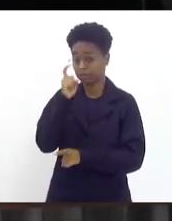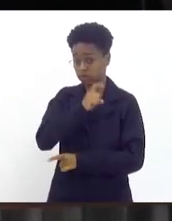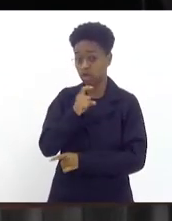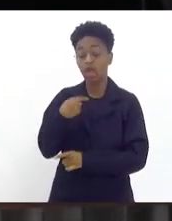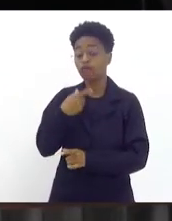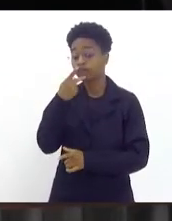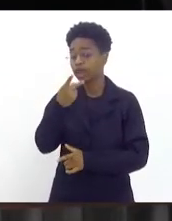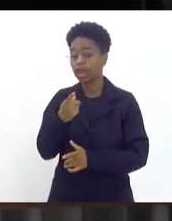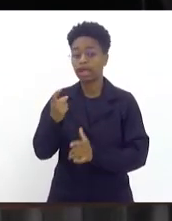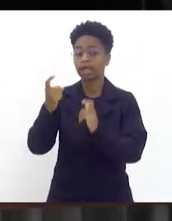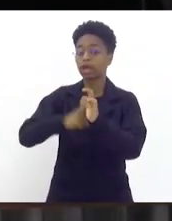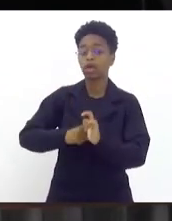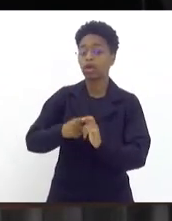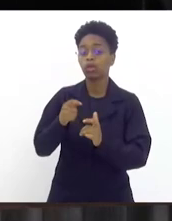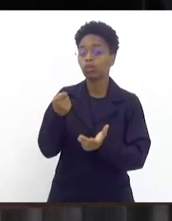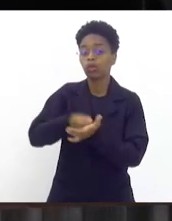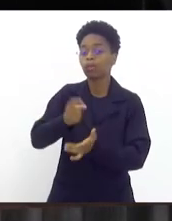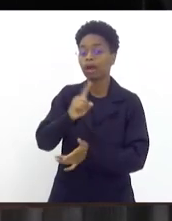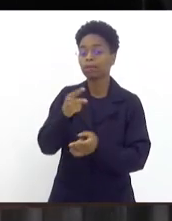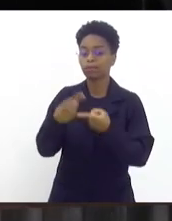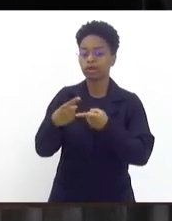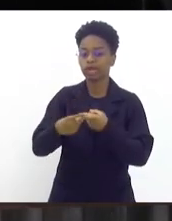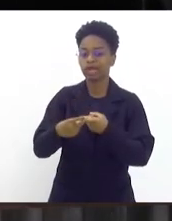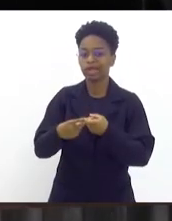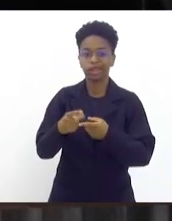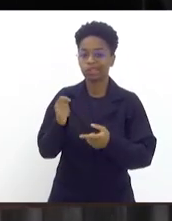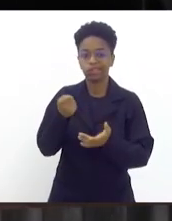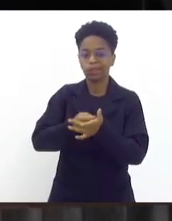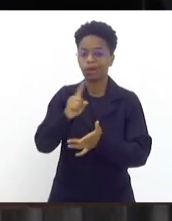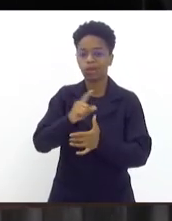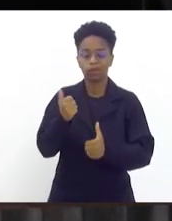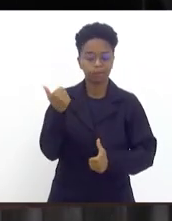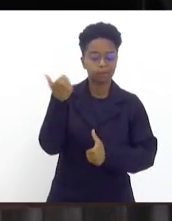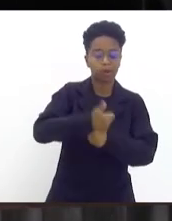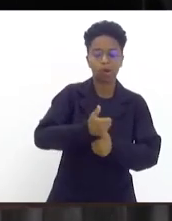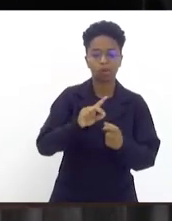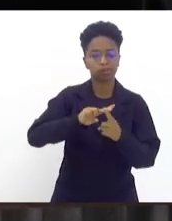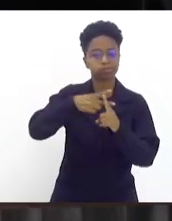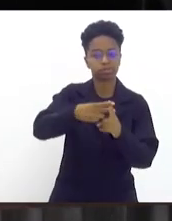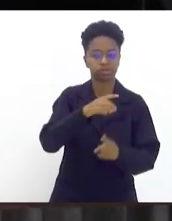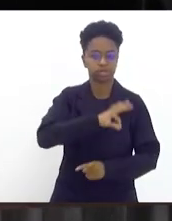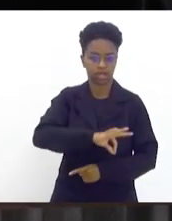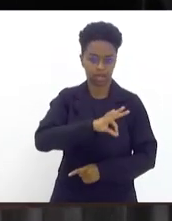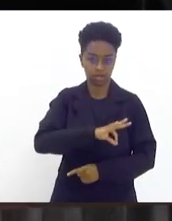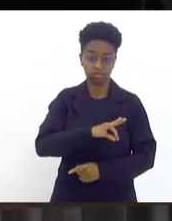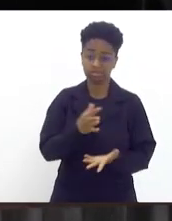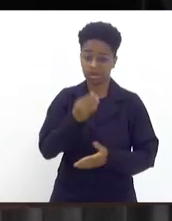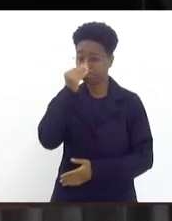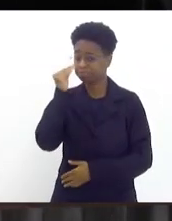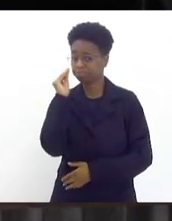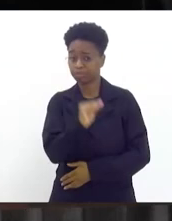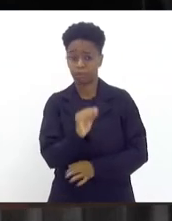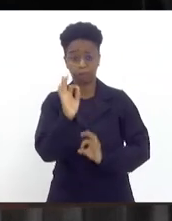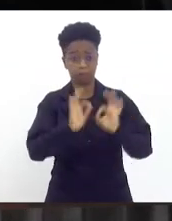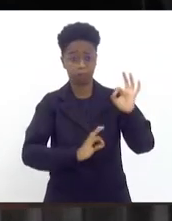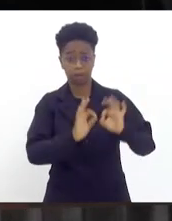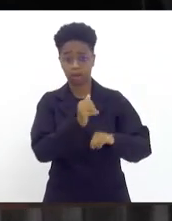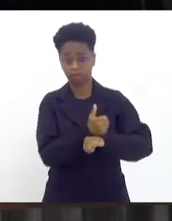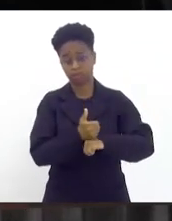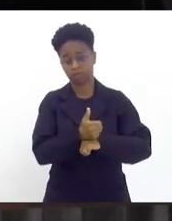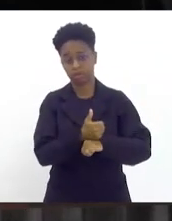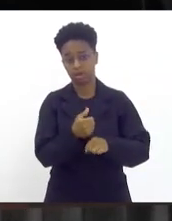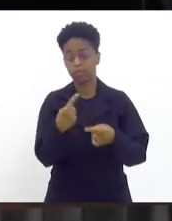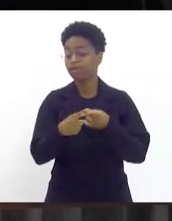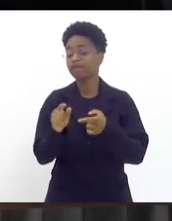porque ele não pagou a recomposição salarial ele ignora esse plano Por que que ele faz